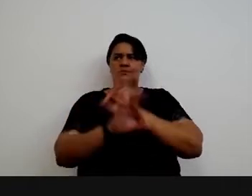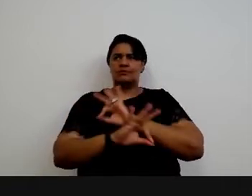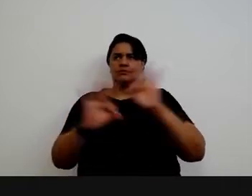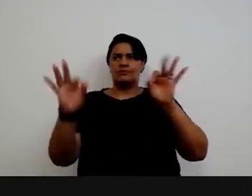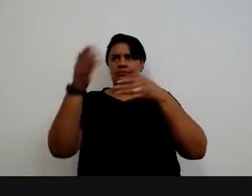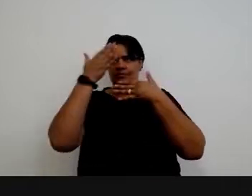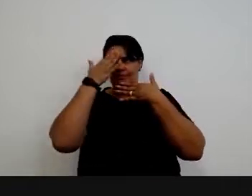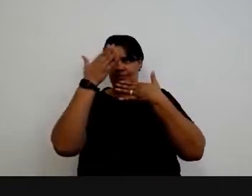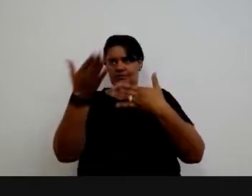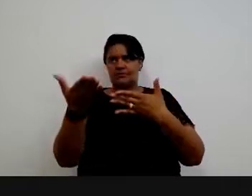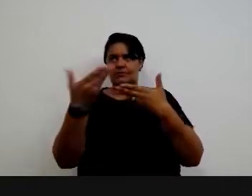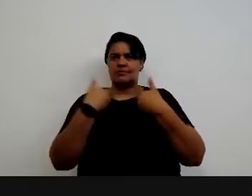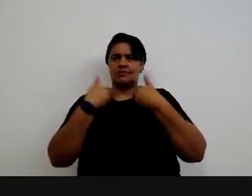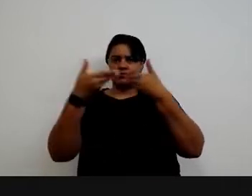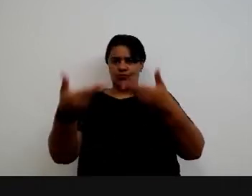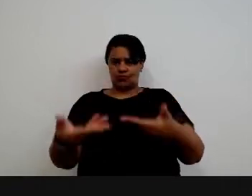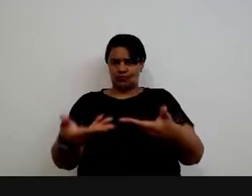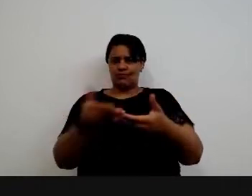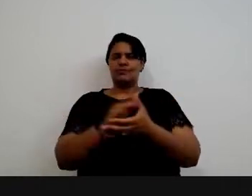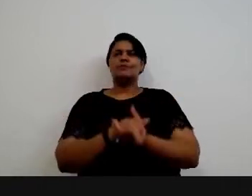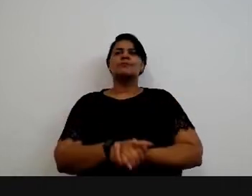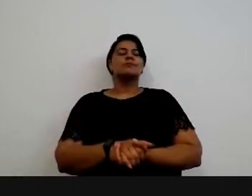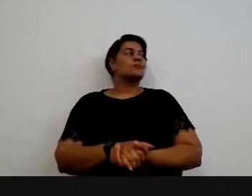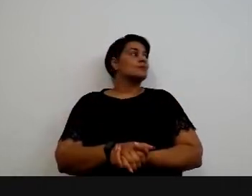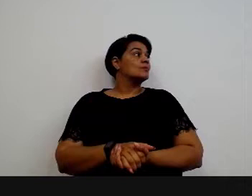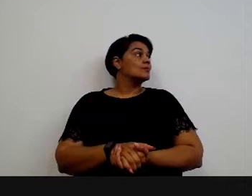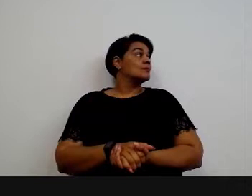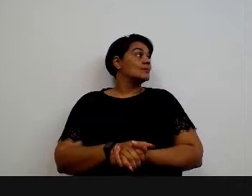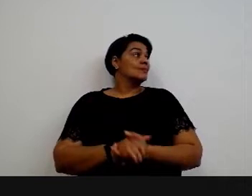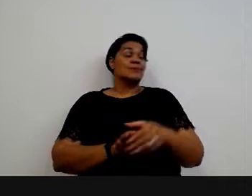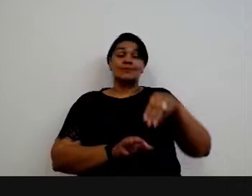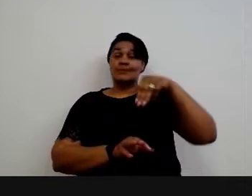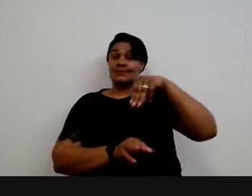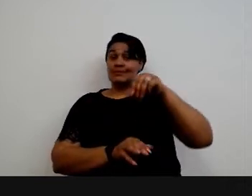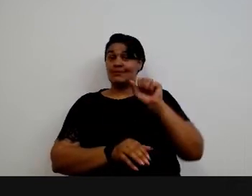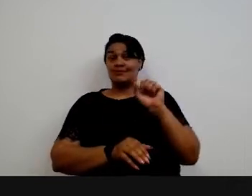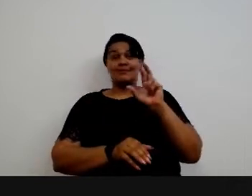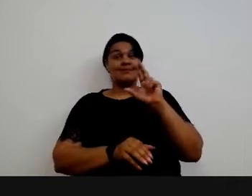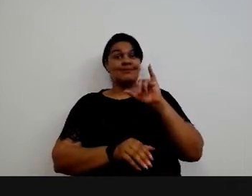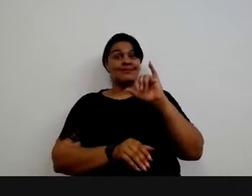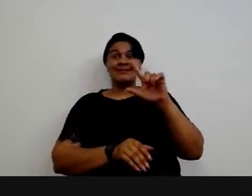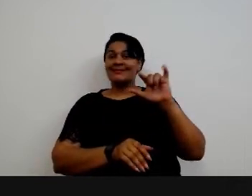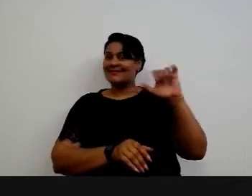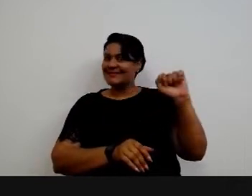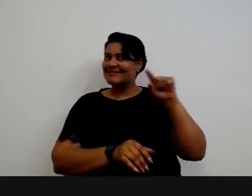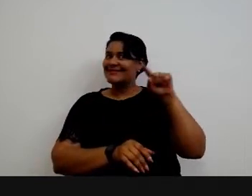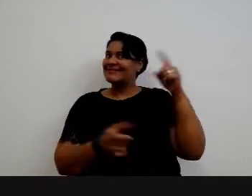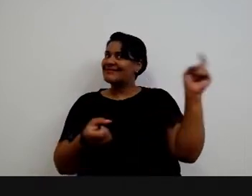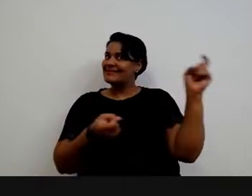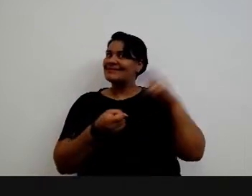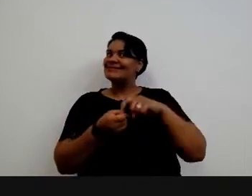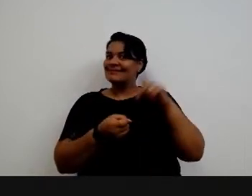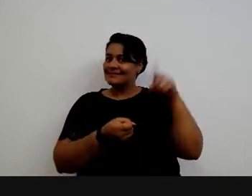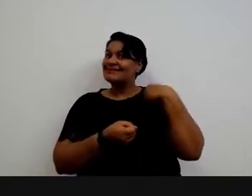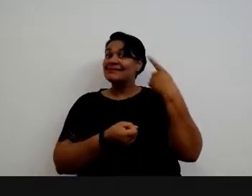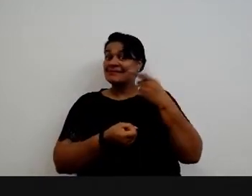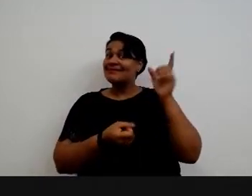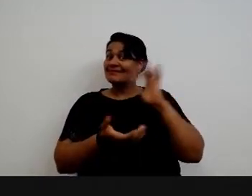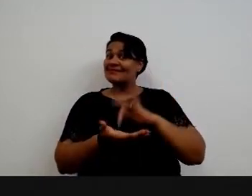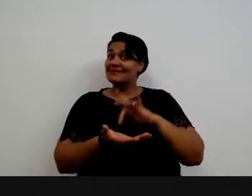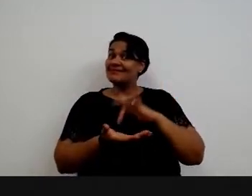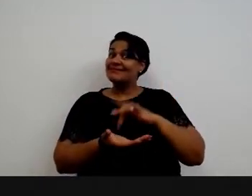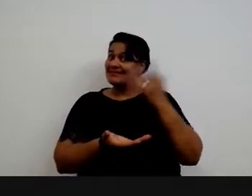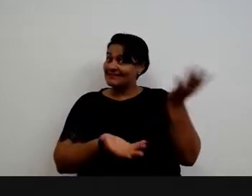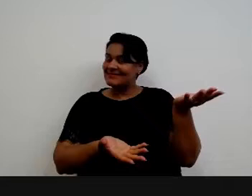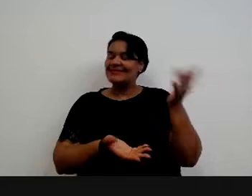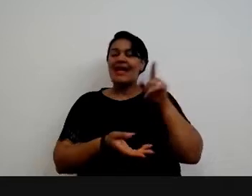convite. Eu que agradeço, que bom. Marília Navarque, nossa parceirona também. A